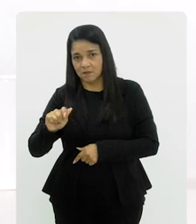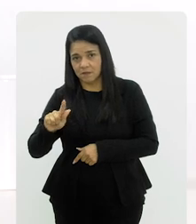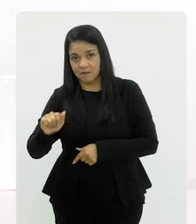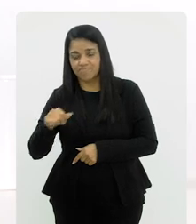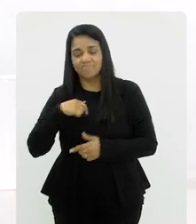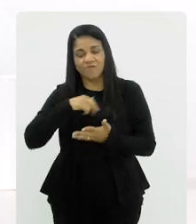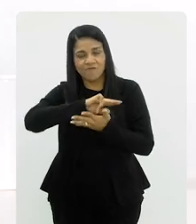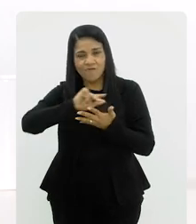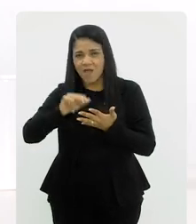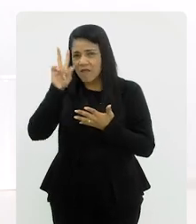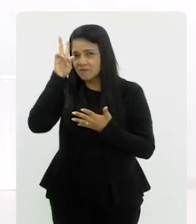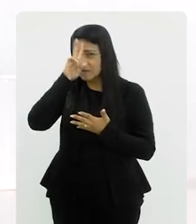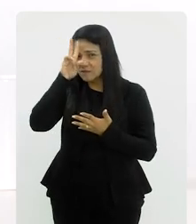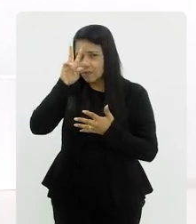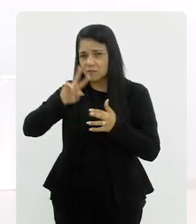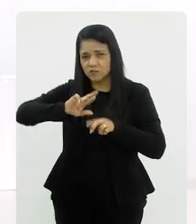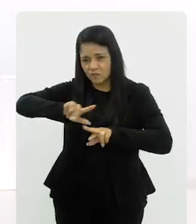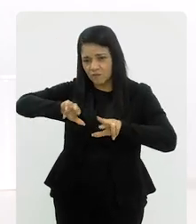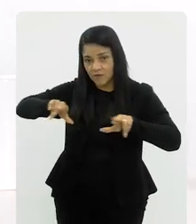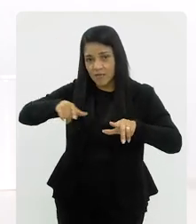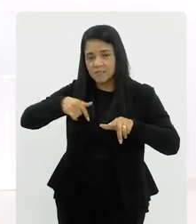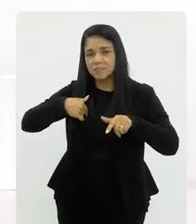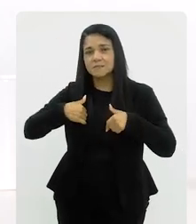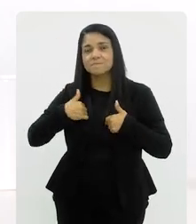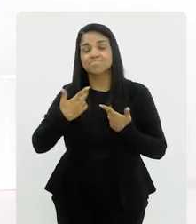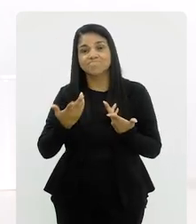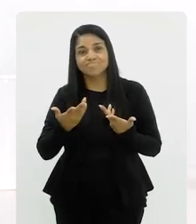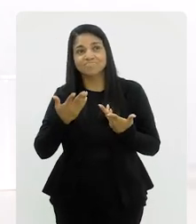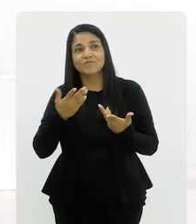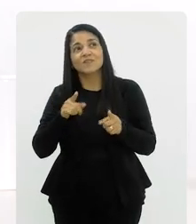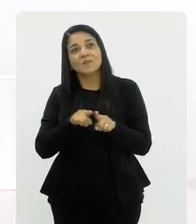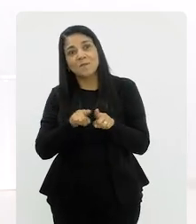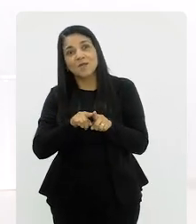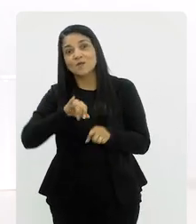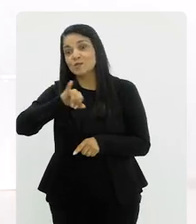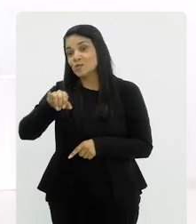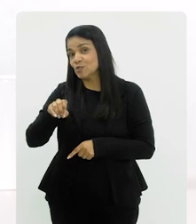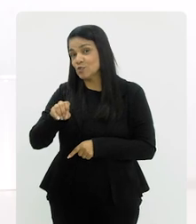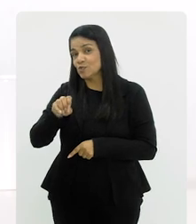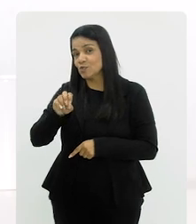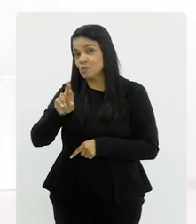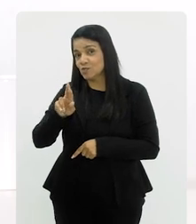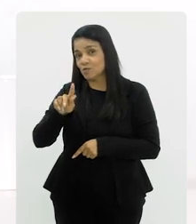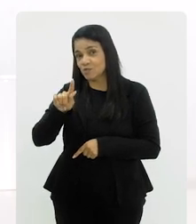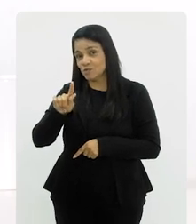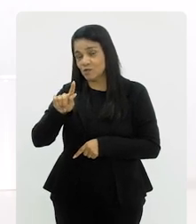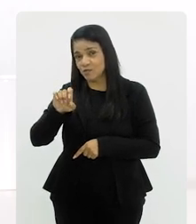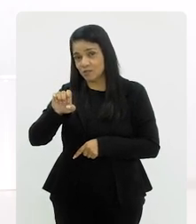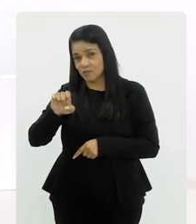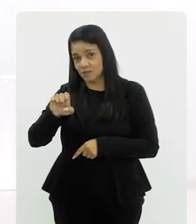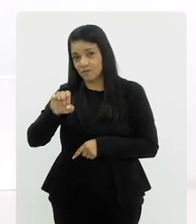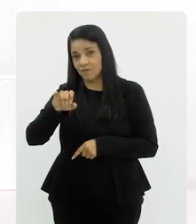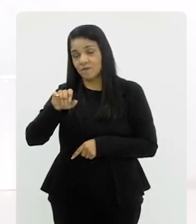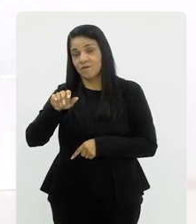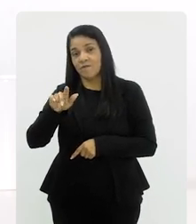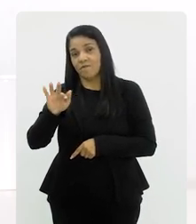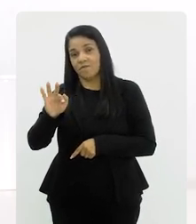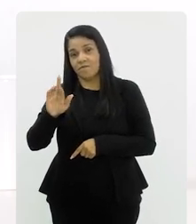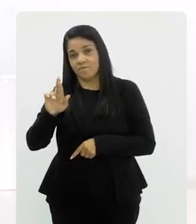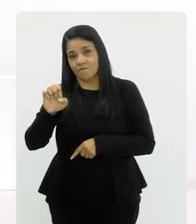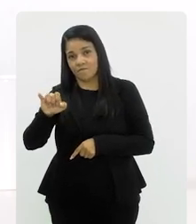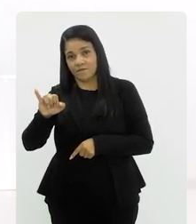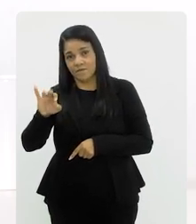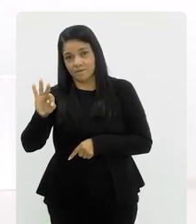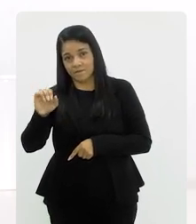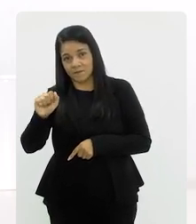ele viaja em vários tipos de enredos diferentes e procura sempre dar a cara dele, né? Eu não tenho como não citar o Jorge